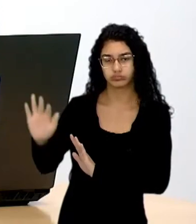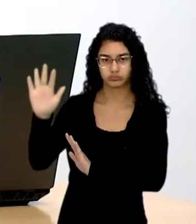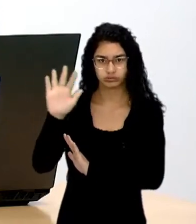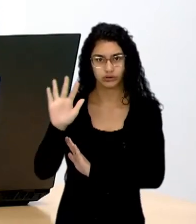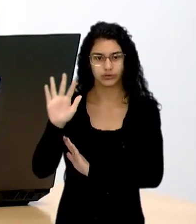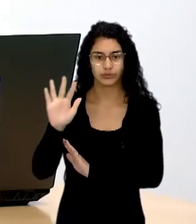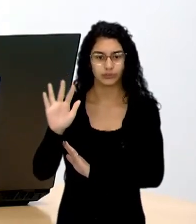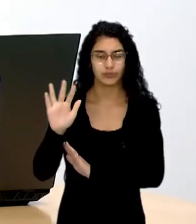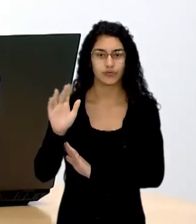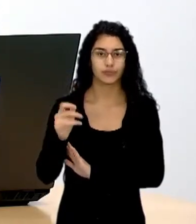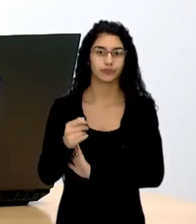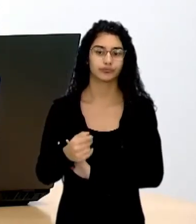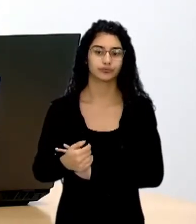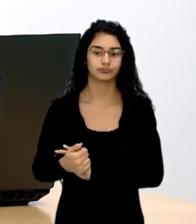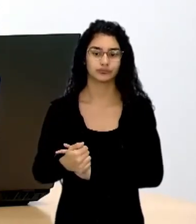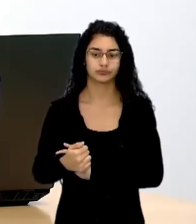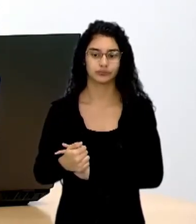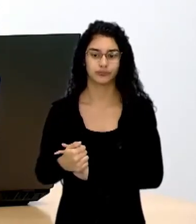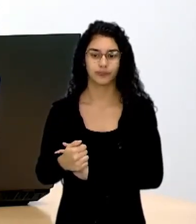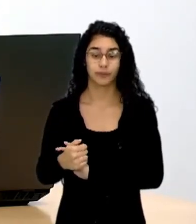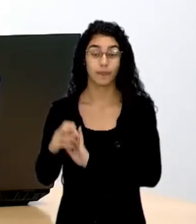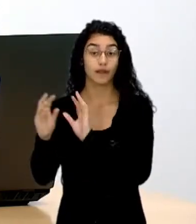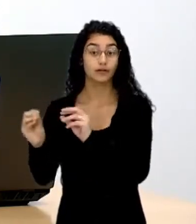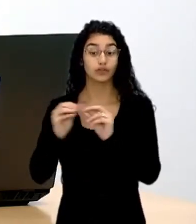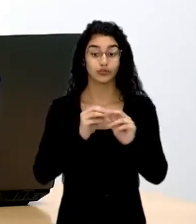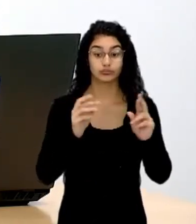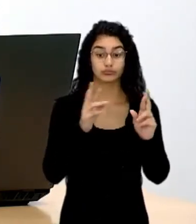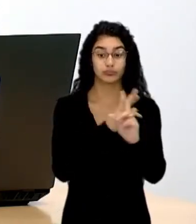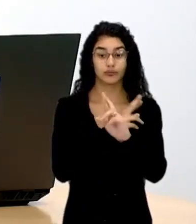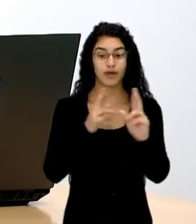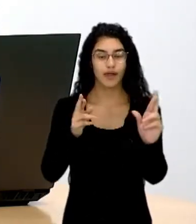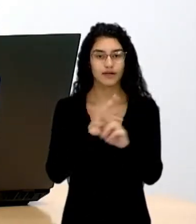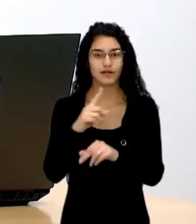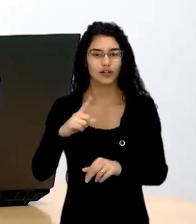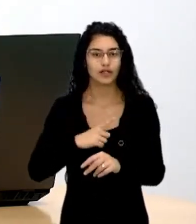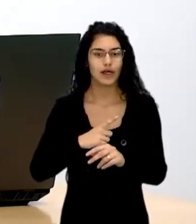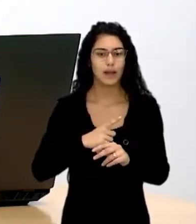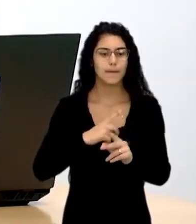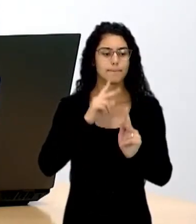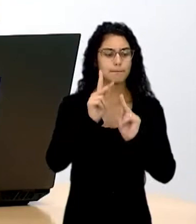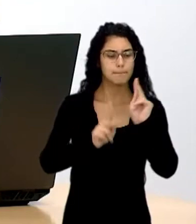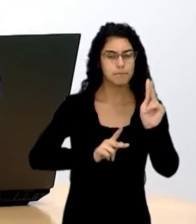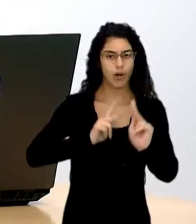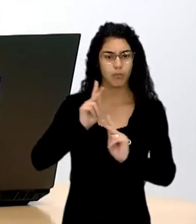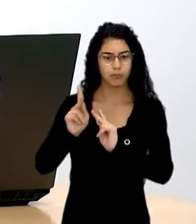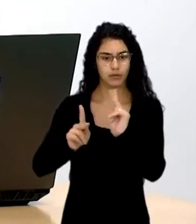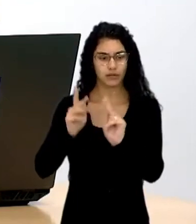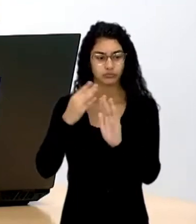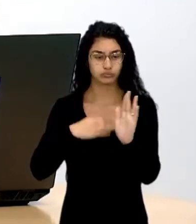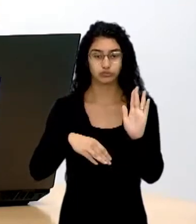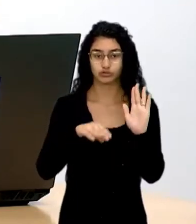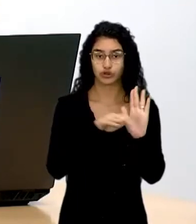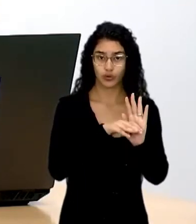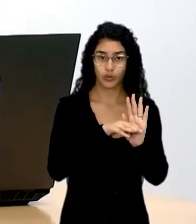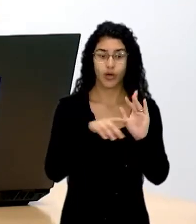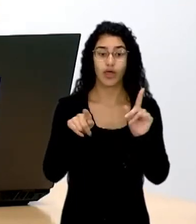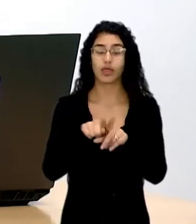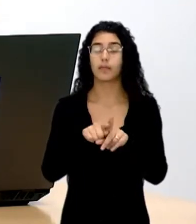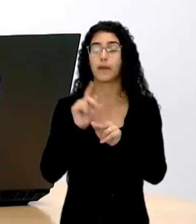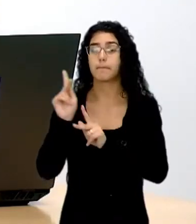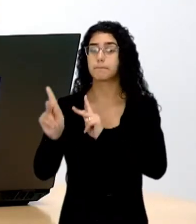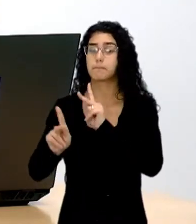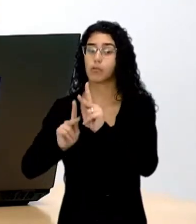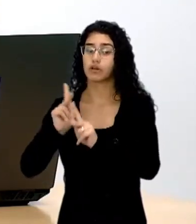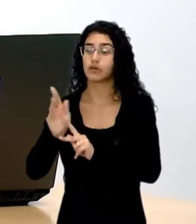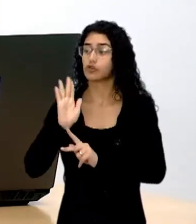Unidos trouxe uma relação entre essas populações chegantes e as